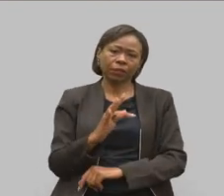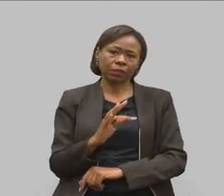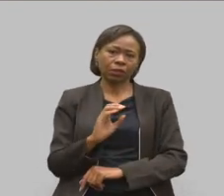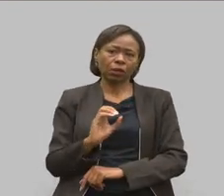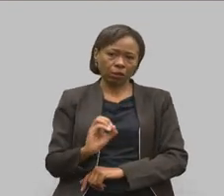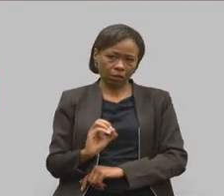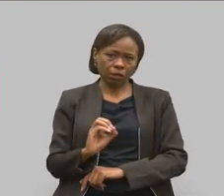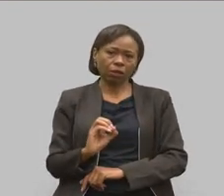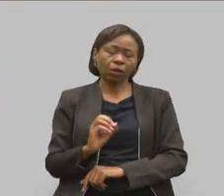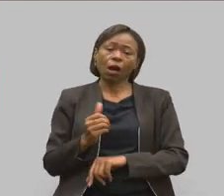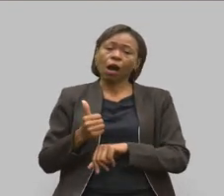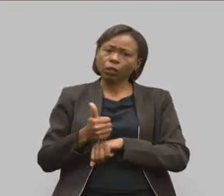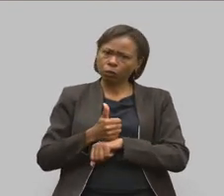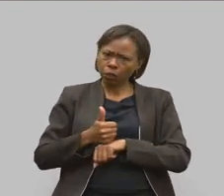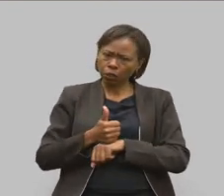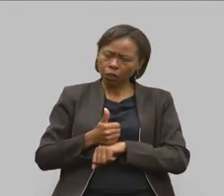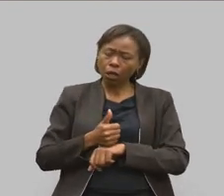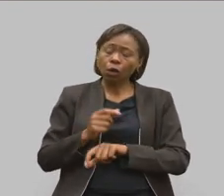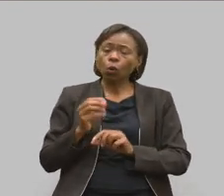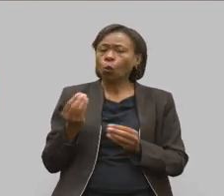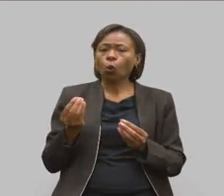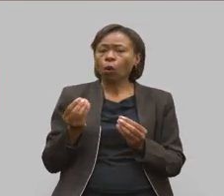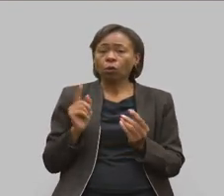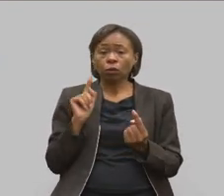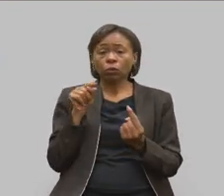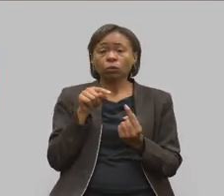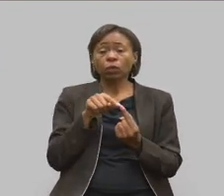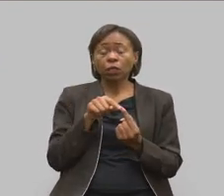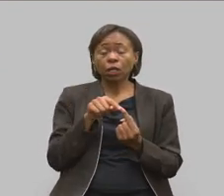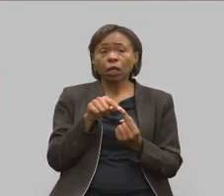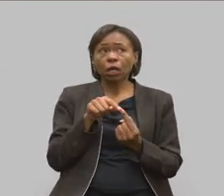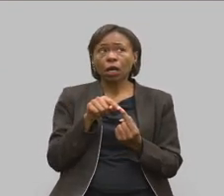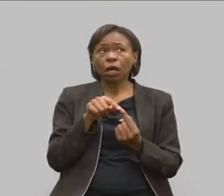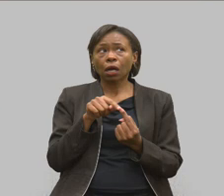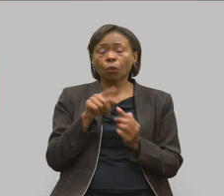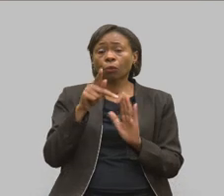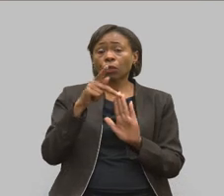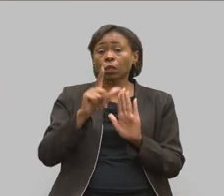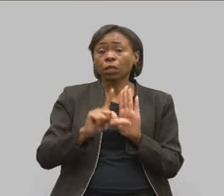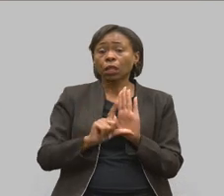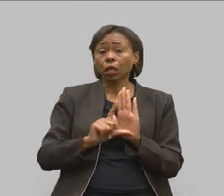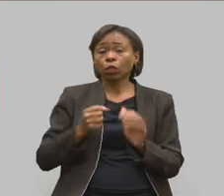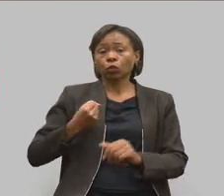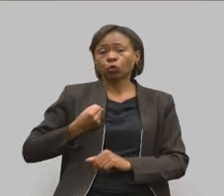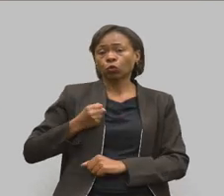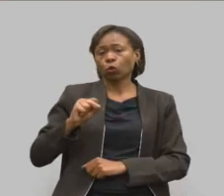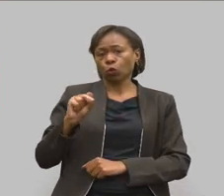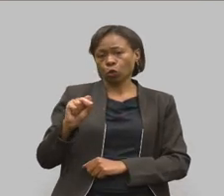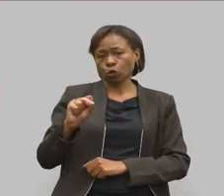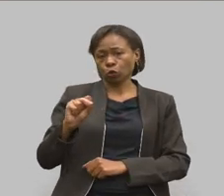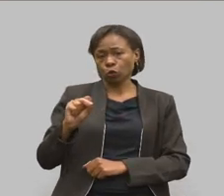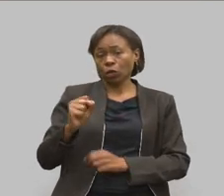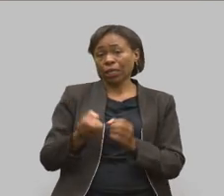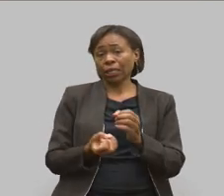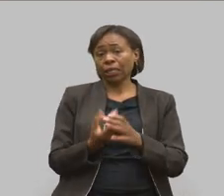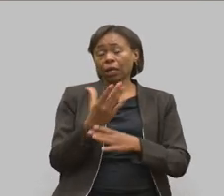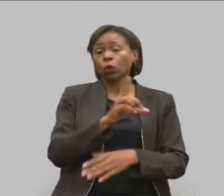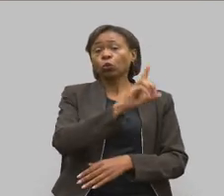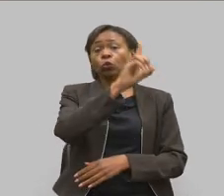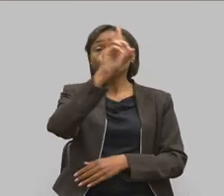é através do projeto de lei número 8 a instituição do dia Estadual do